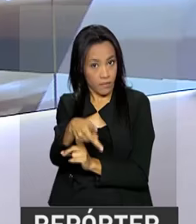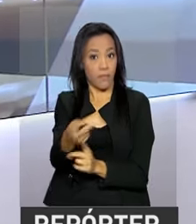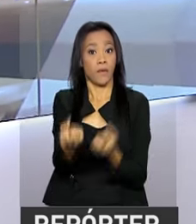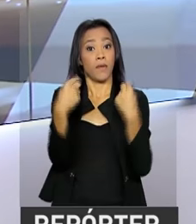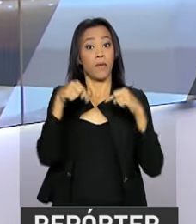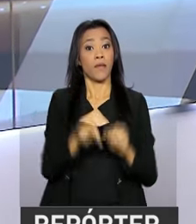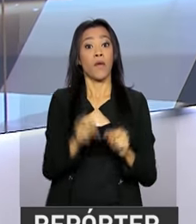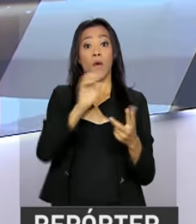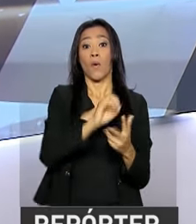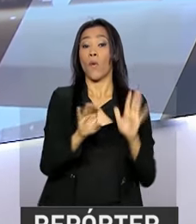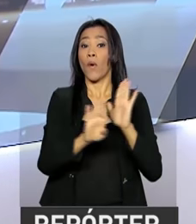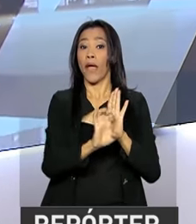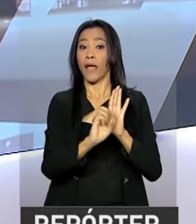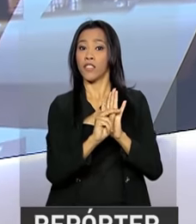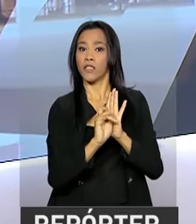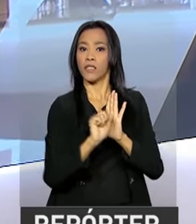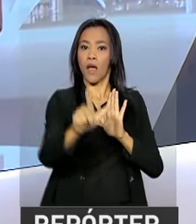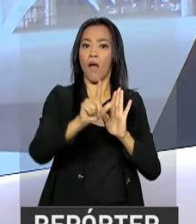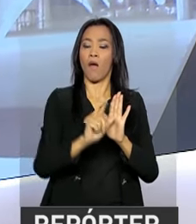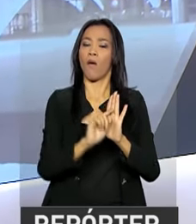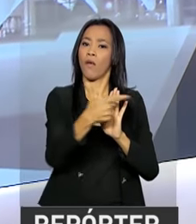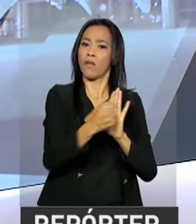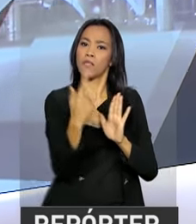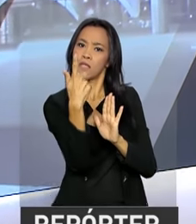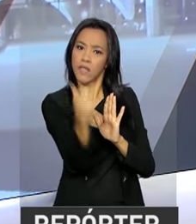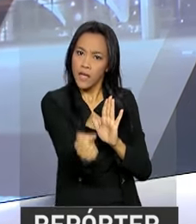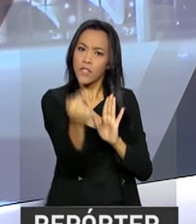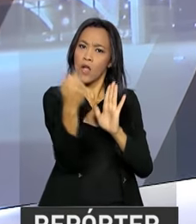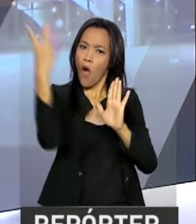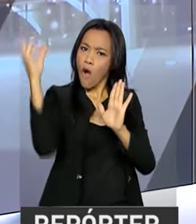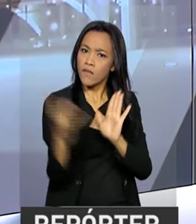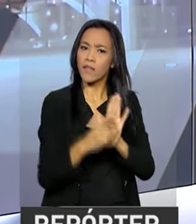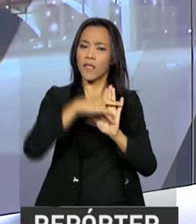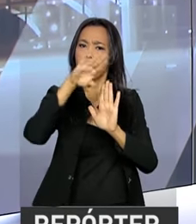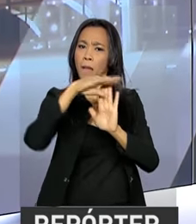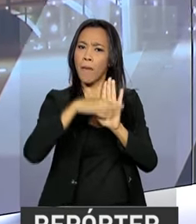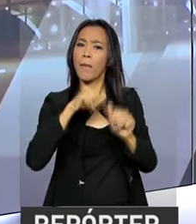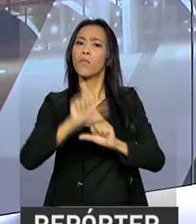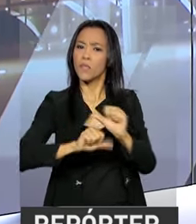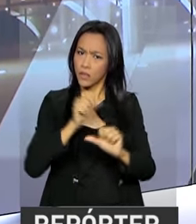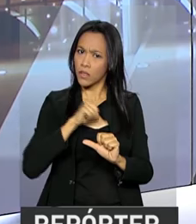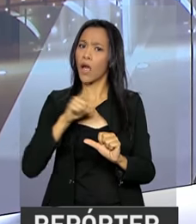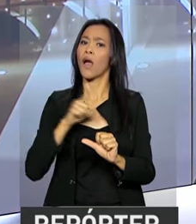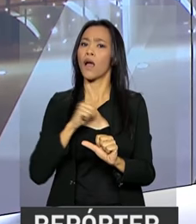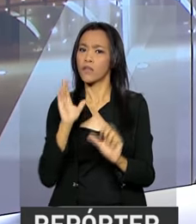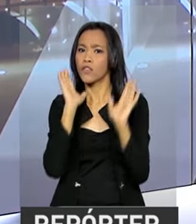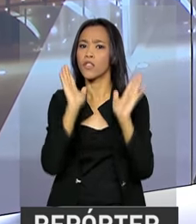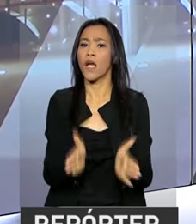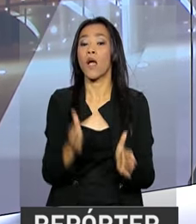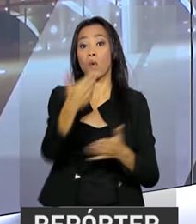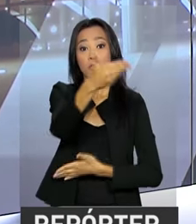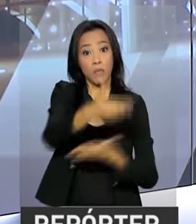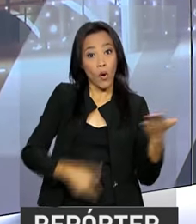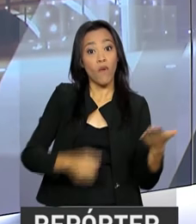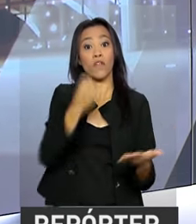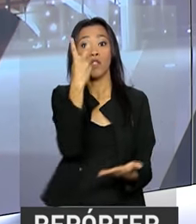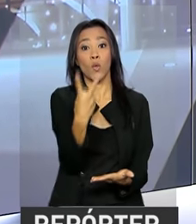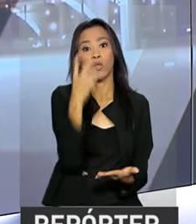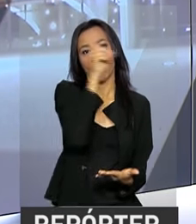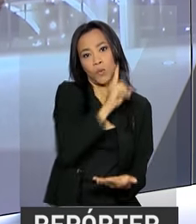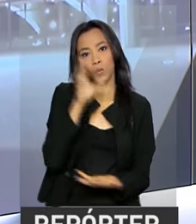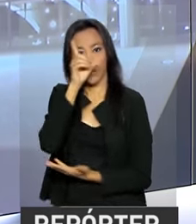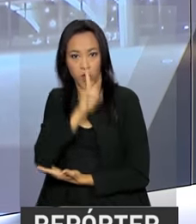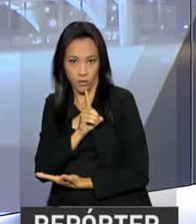INEP. O edital do Enem de 2017 oficializa mudanças já anunciadas, como a realização das provas em dois